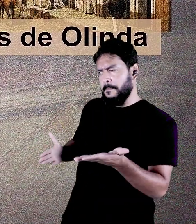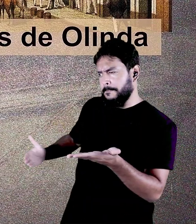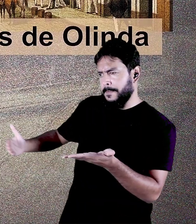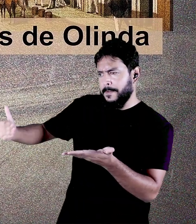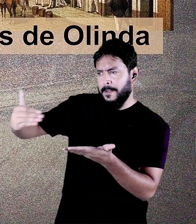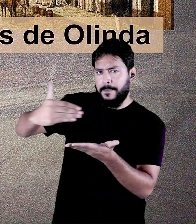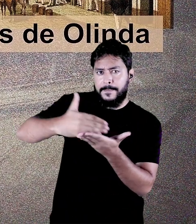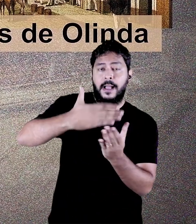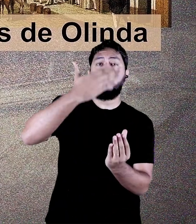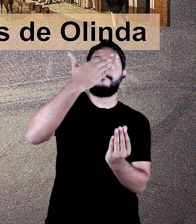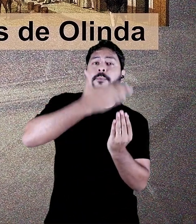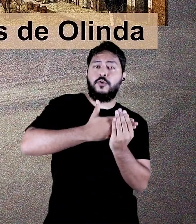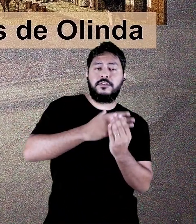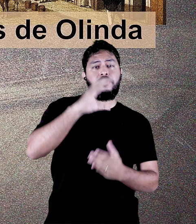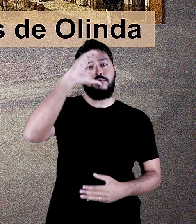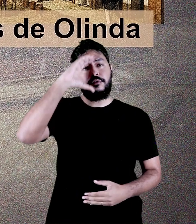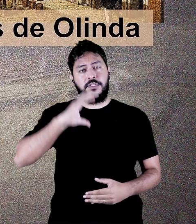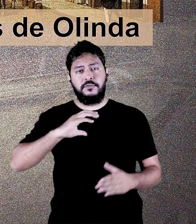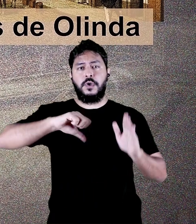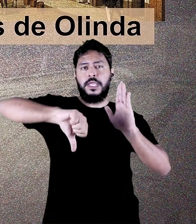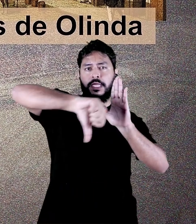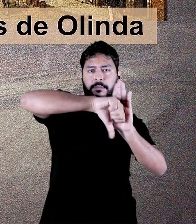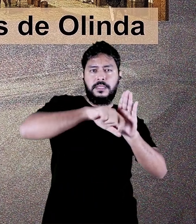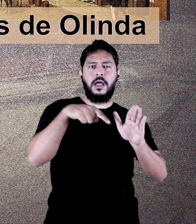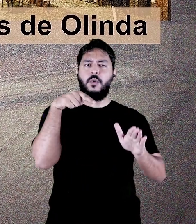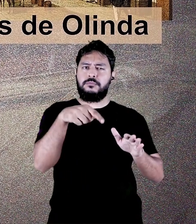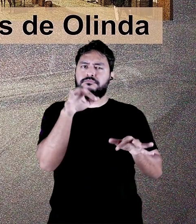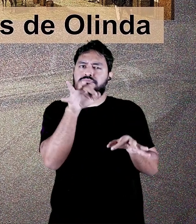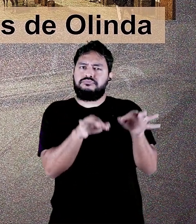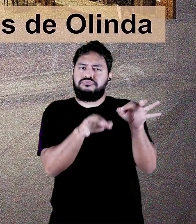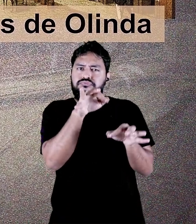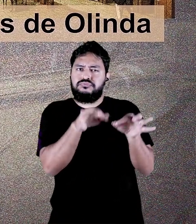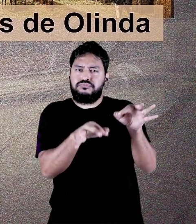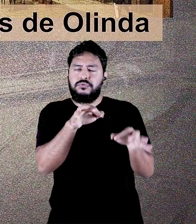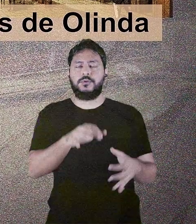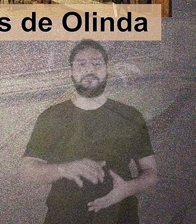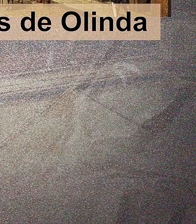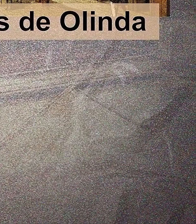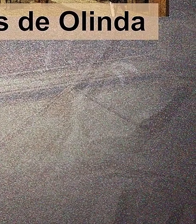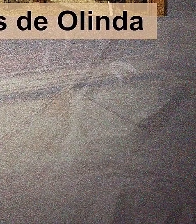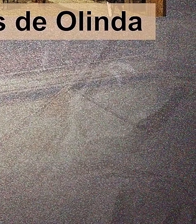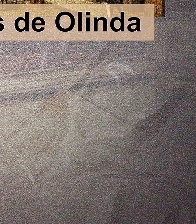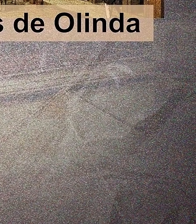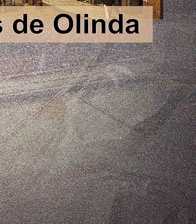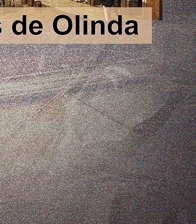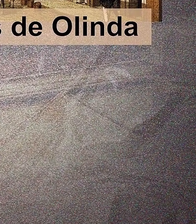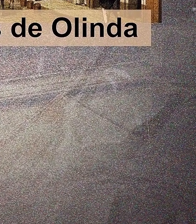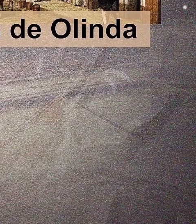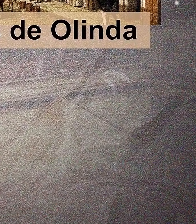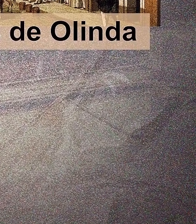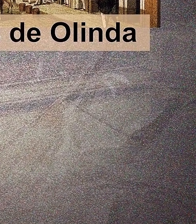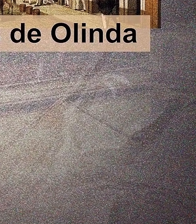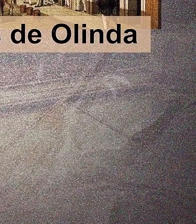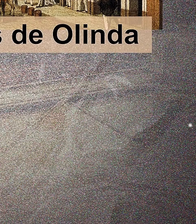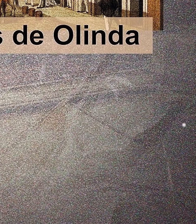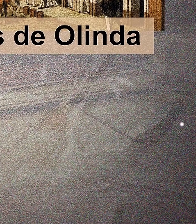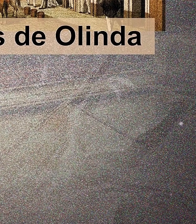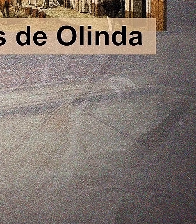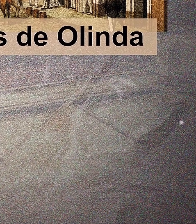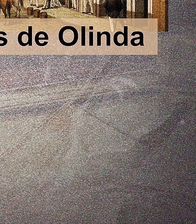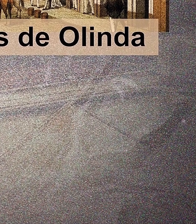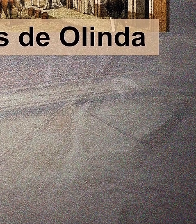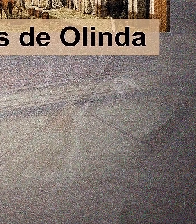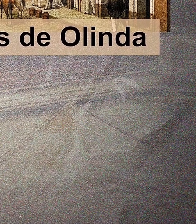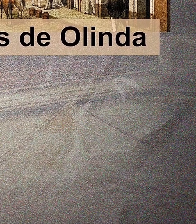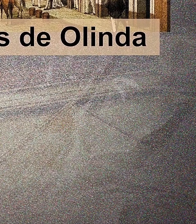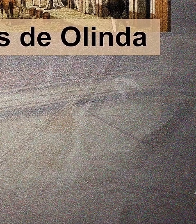que a relação de Pernambuco possuía jurisdição em segunda instância. Espaço de comércio e convivência do Recife. Gravuras coloridas da Rua do